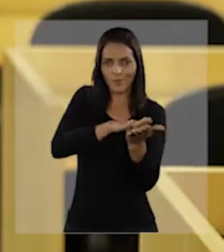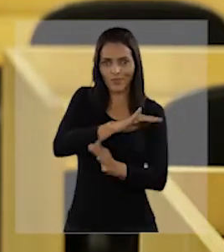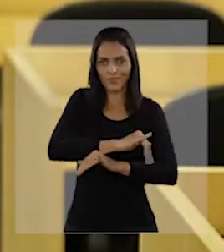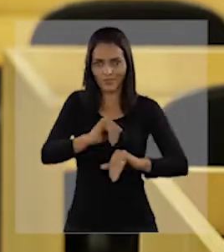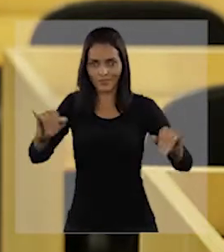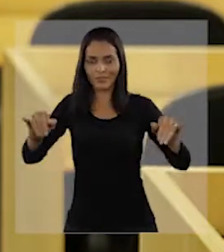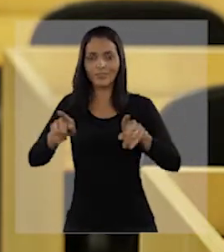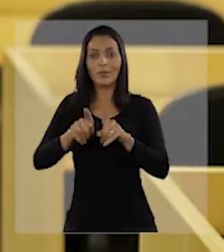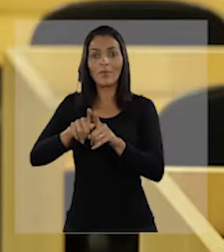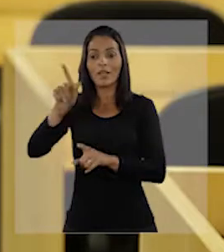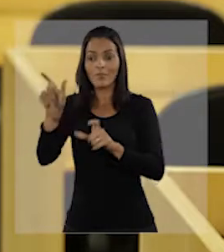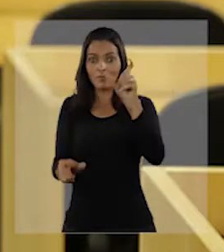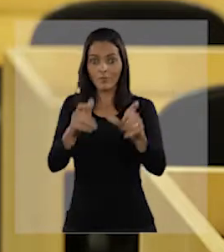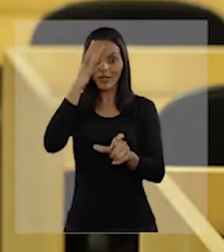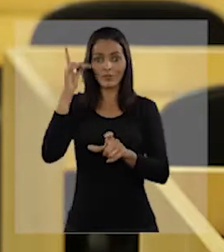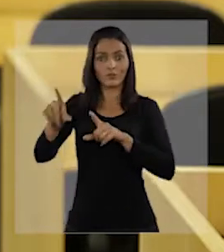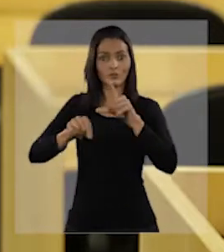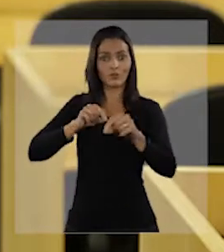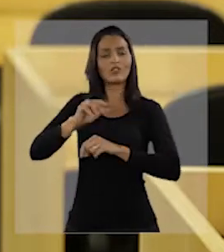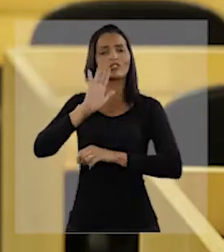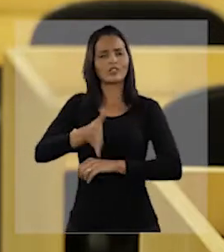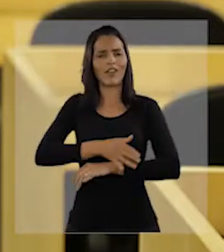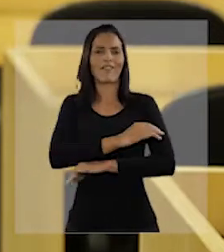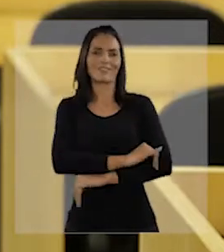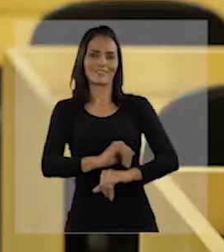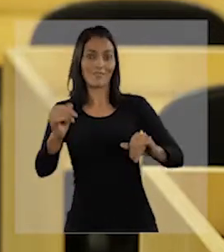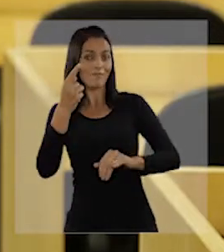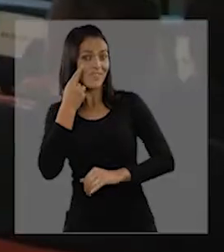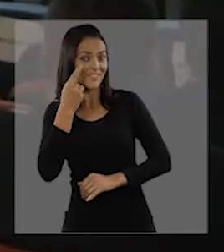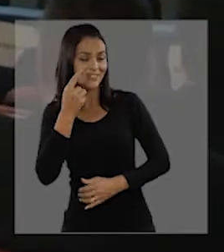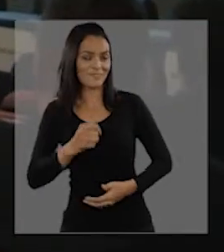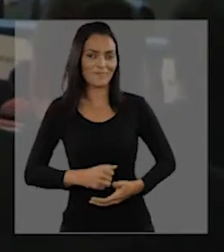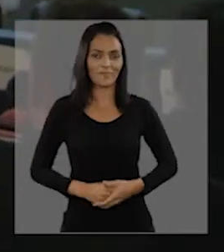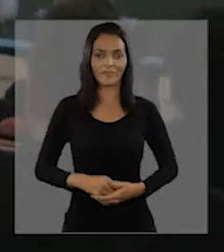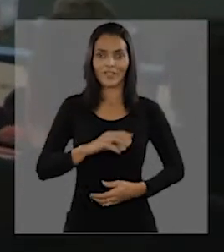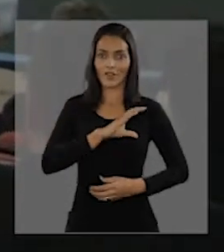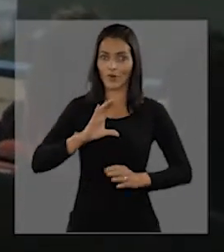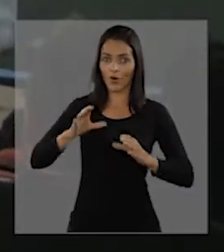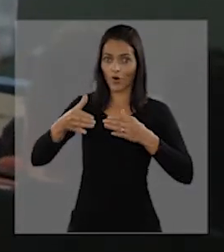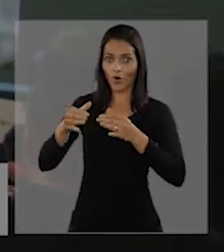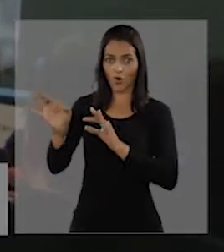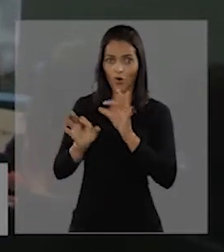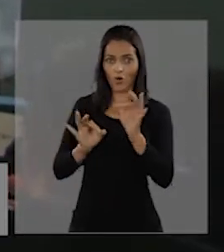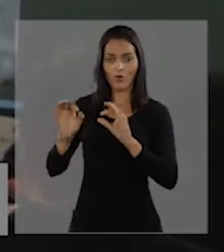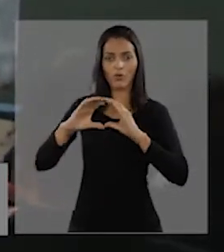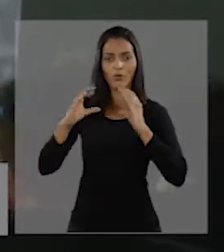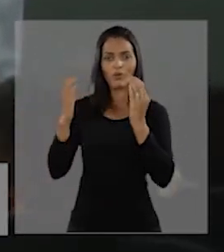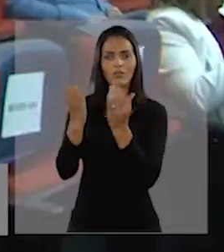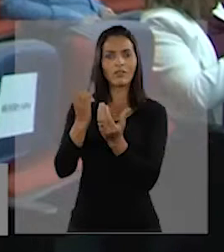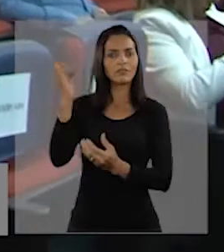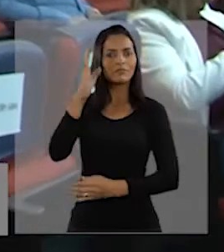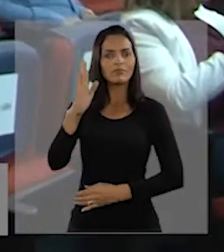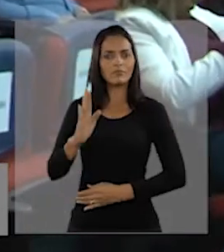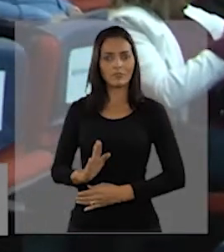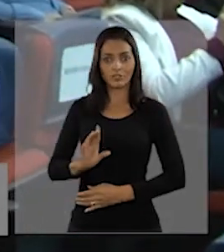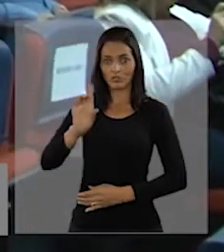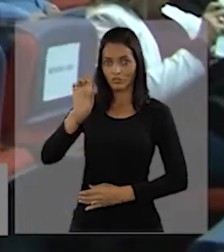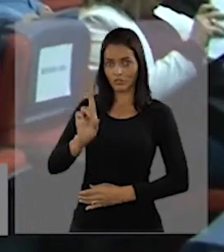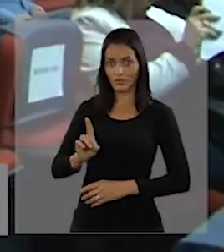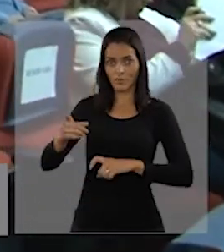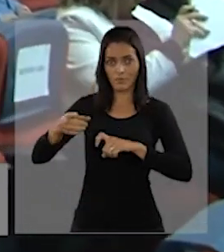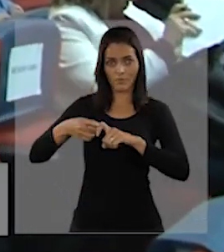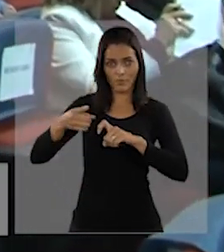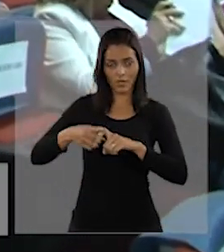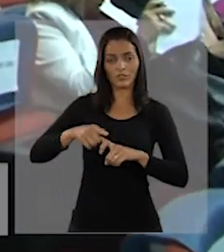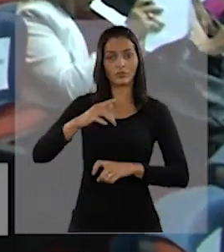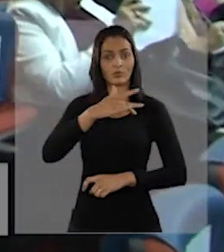os nomes dos selecionados já foram divulgados. Veja! A comissão organizadora do Congresso Brasileiro de Direito Médico